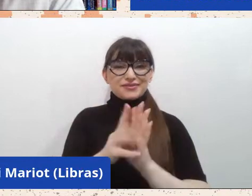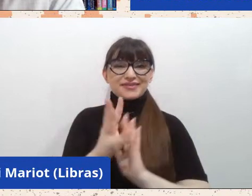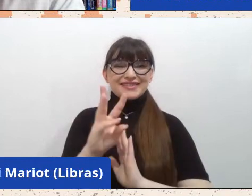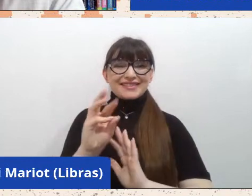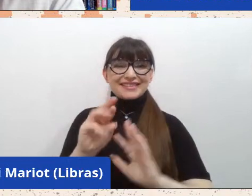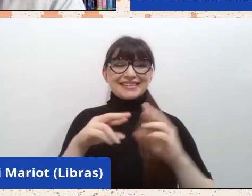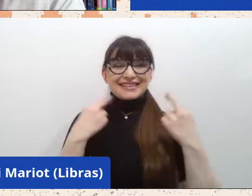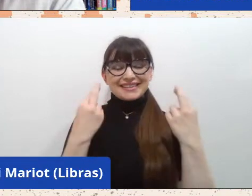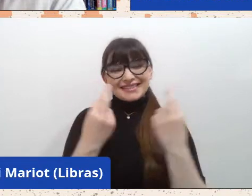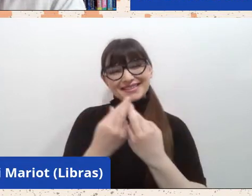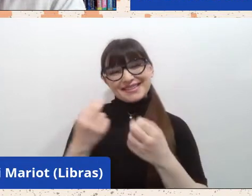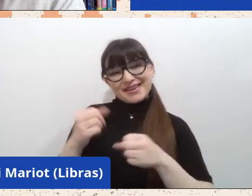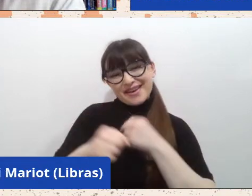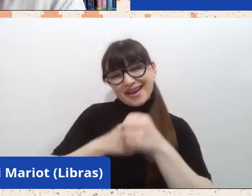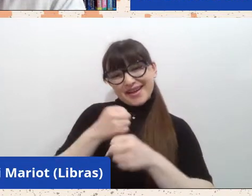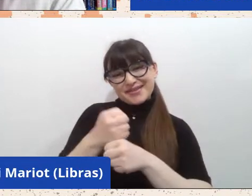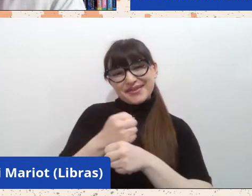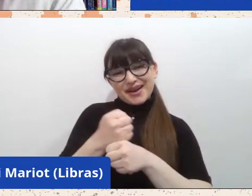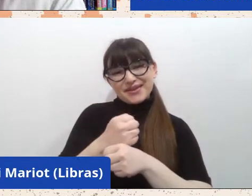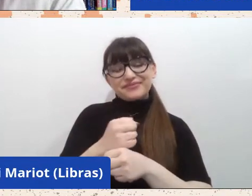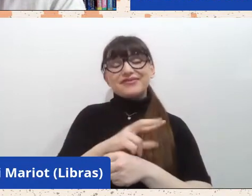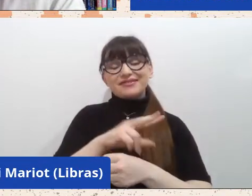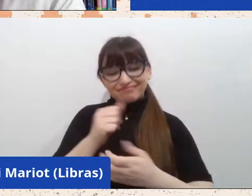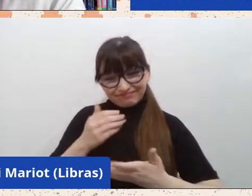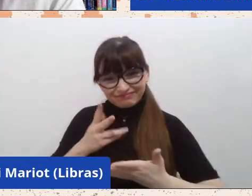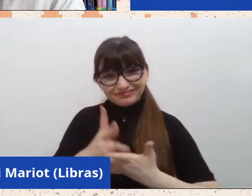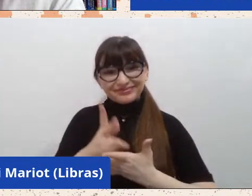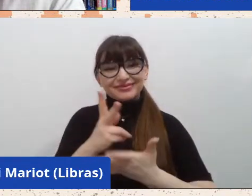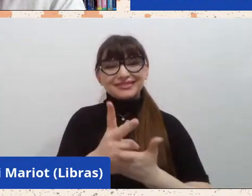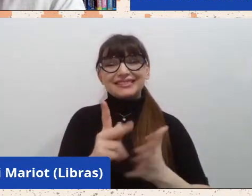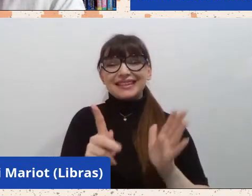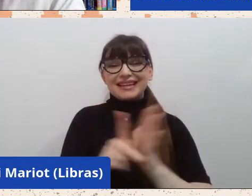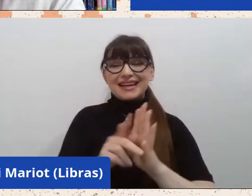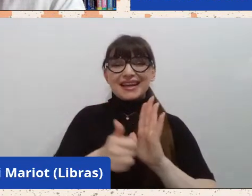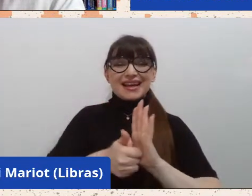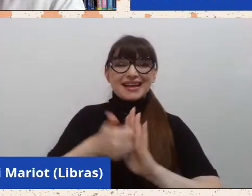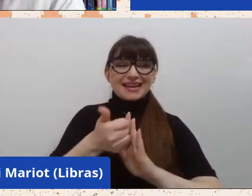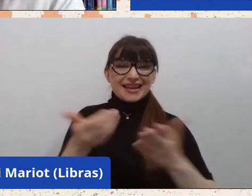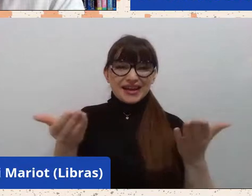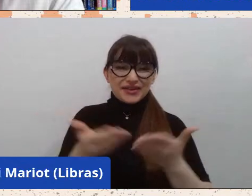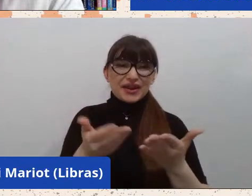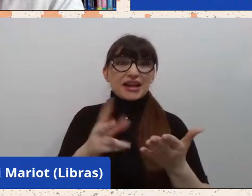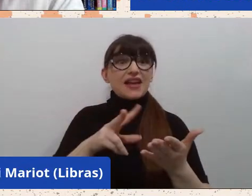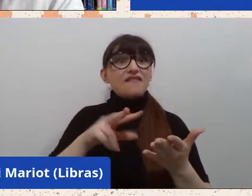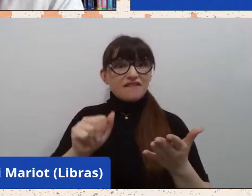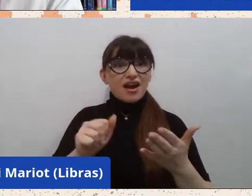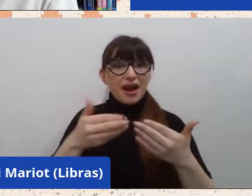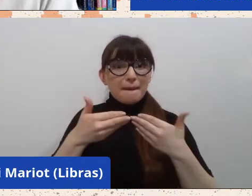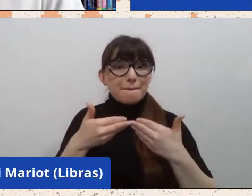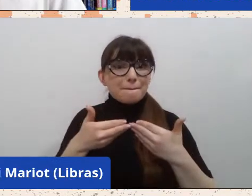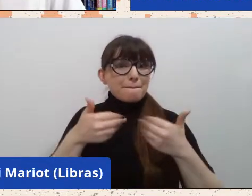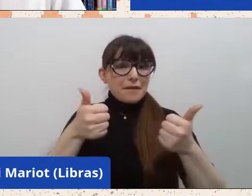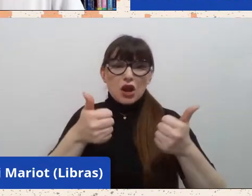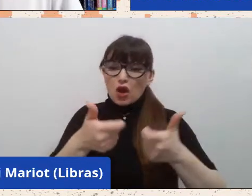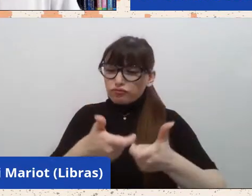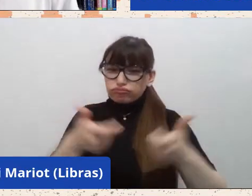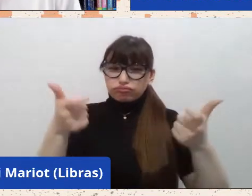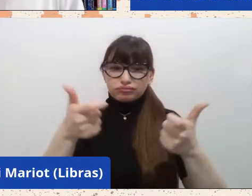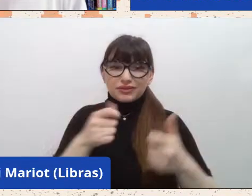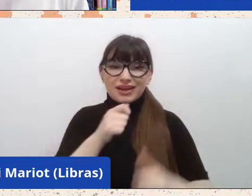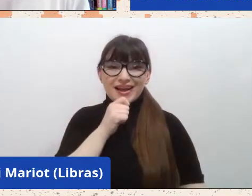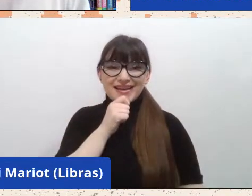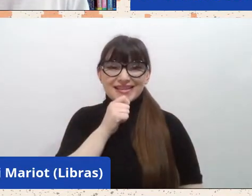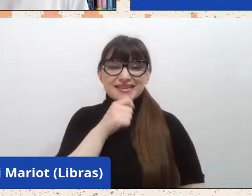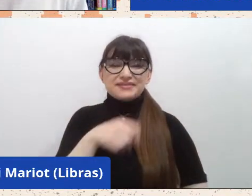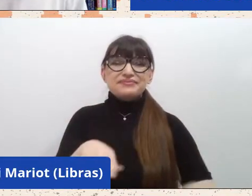reunião anual. E vamos em frente para a 41ª, que deverá ser maior ainda, não é? E voltando